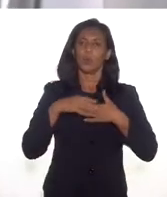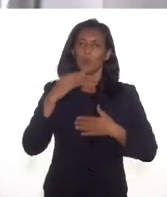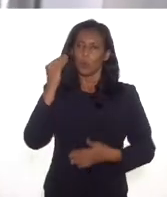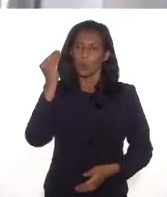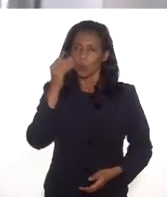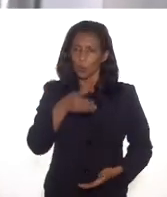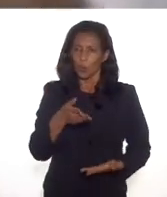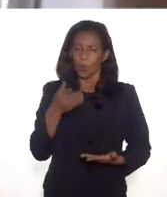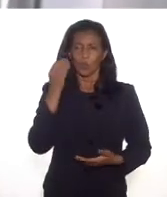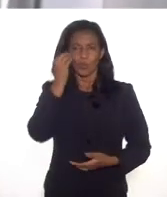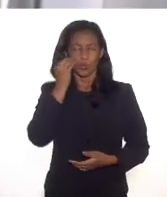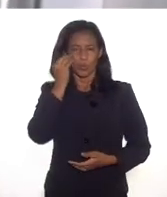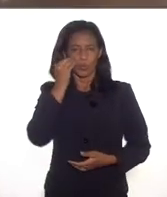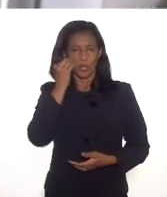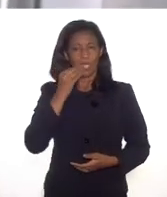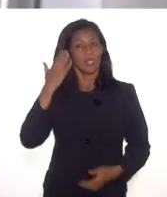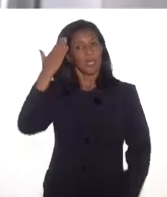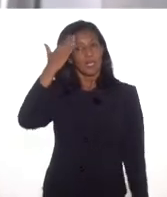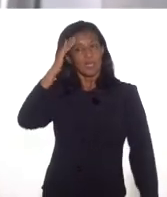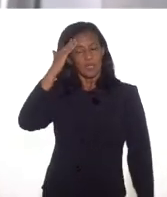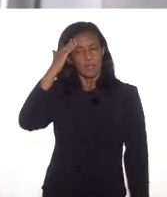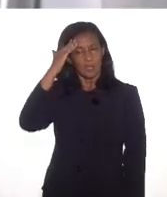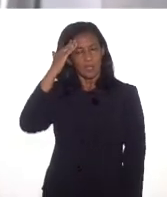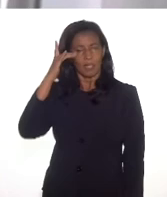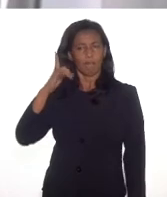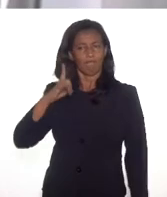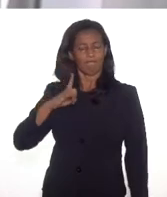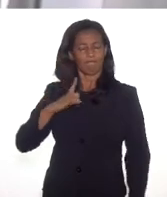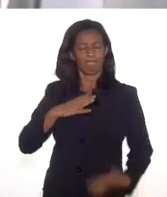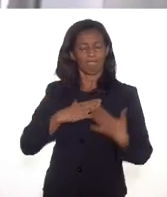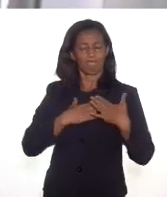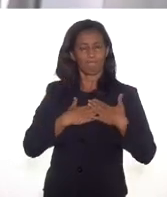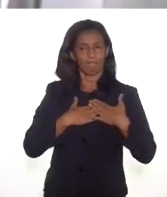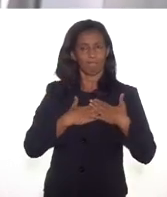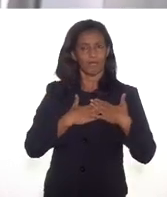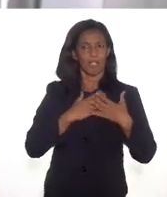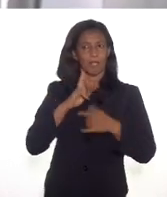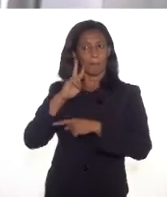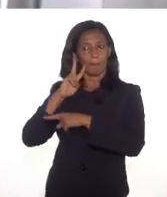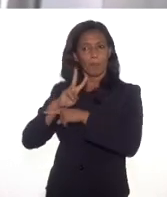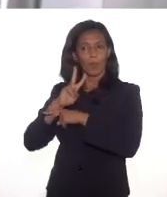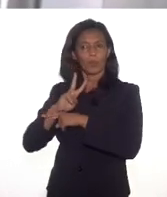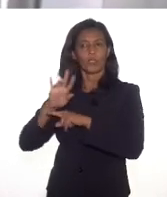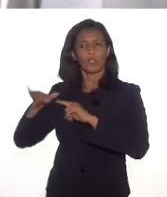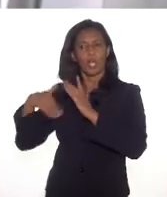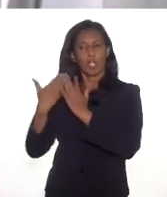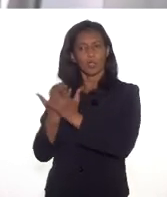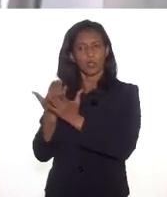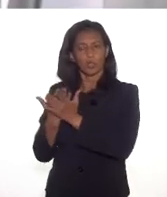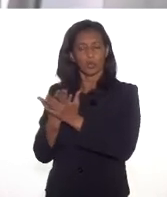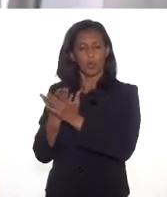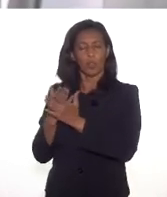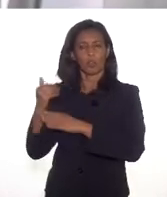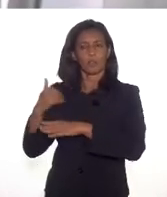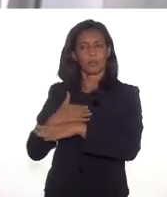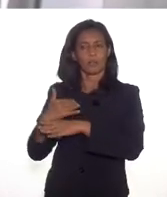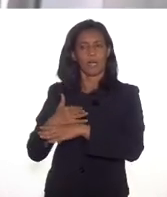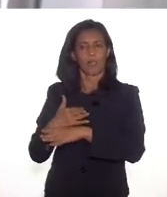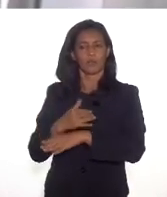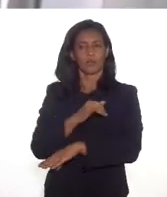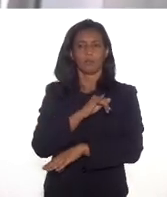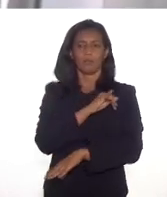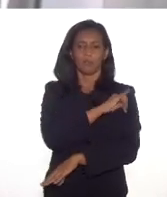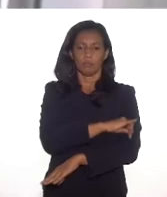de Vossa Excelência entendeu, percebeu, teve a sensibilidade de preservar aquele grande patrimônio da educação na cidade do Rio de Janeiro. Muito obrigado.